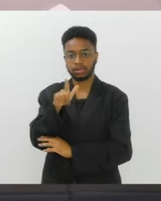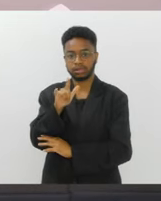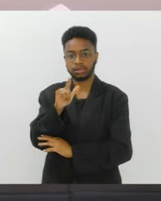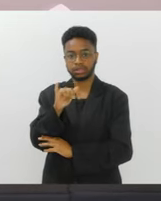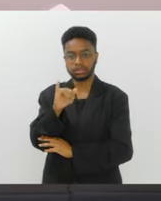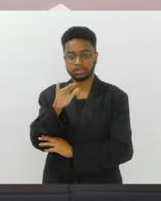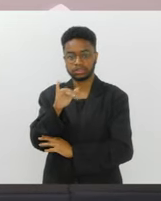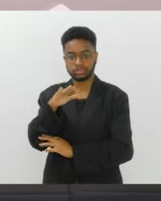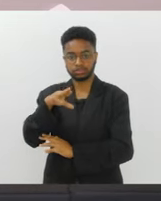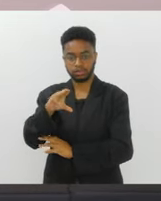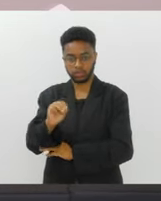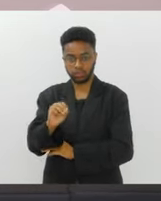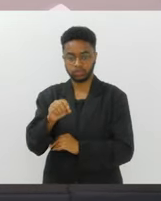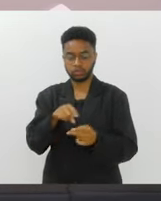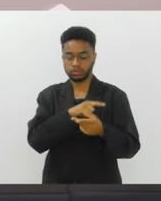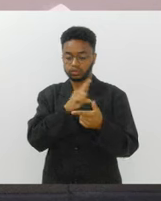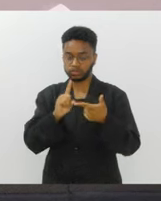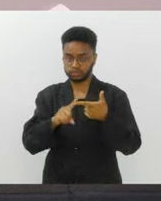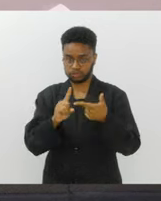De dois,